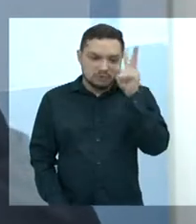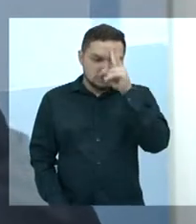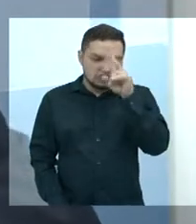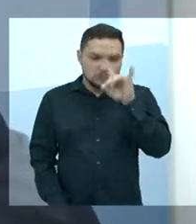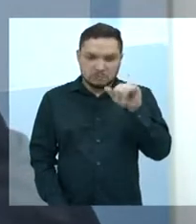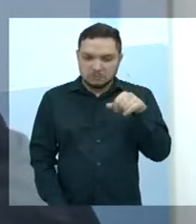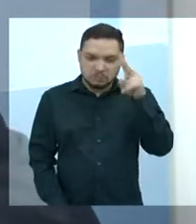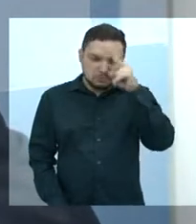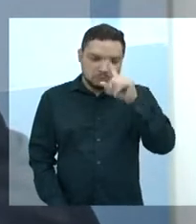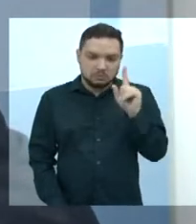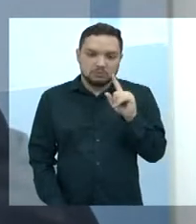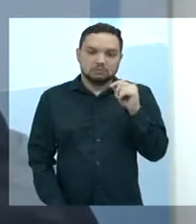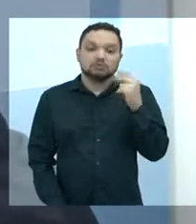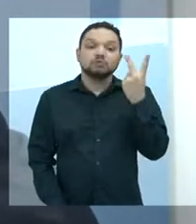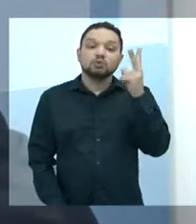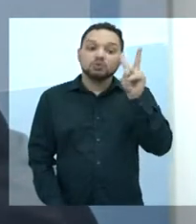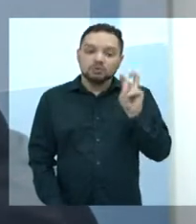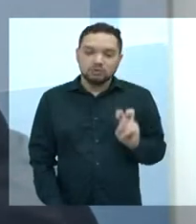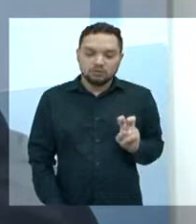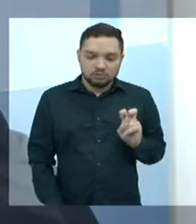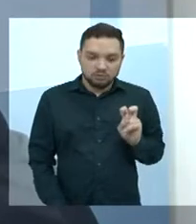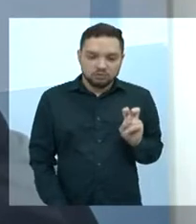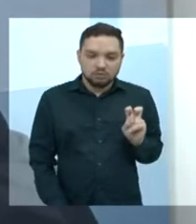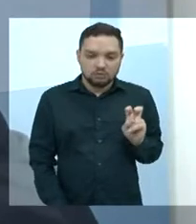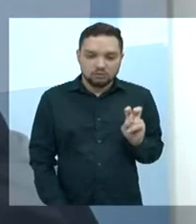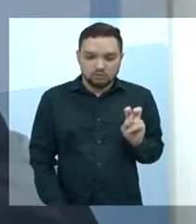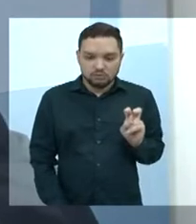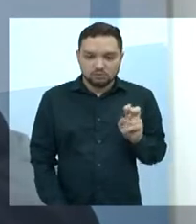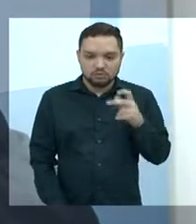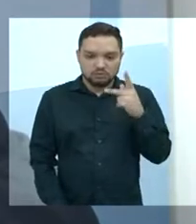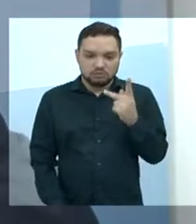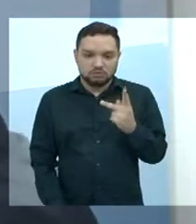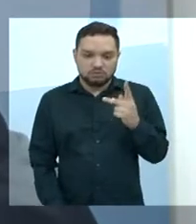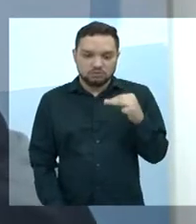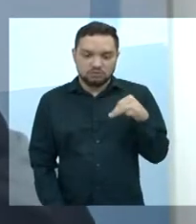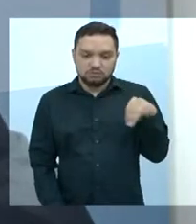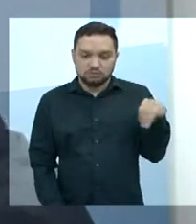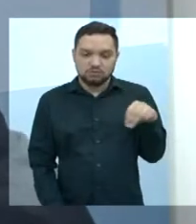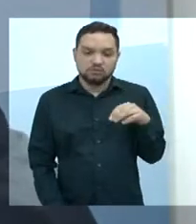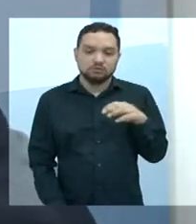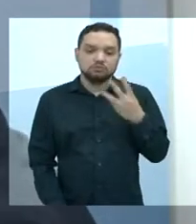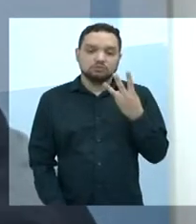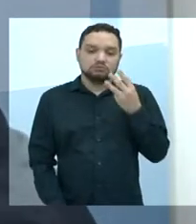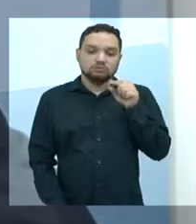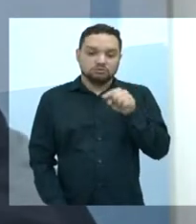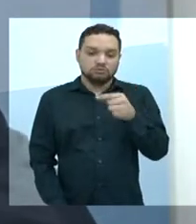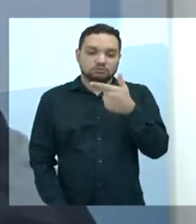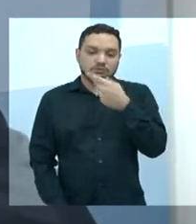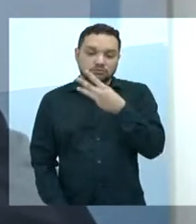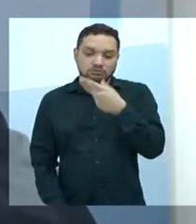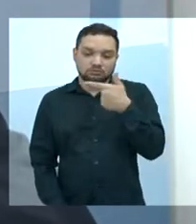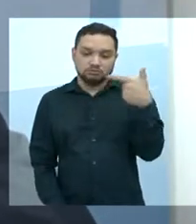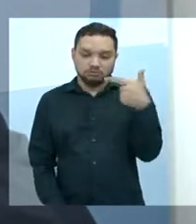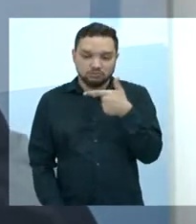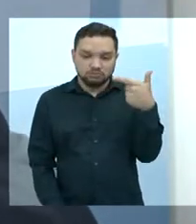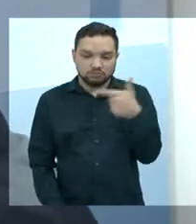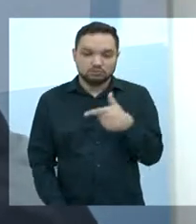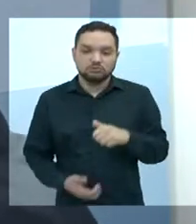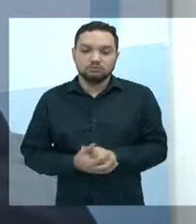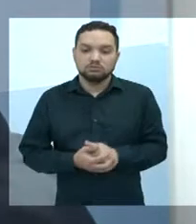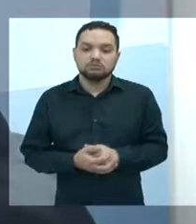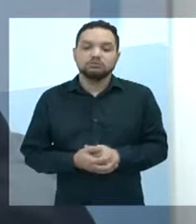data. A segunda eleição, me recordo, foi pelo PMN, tirei 3.322, certo?